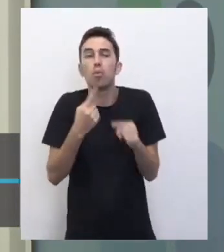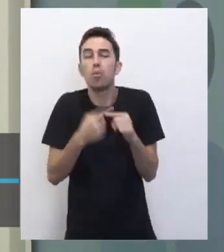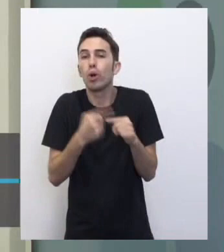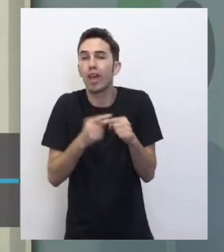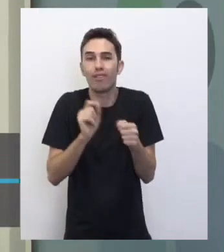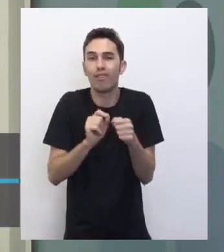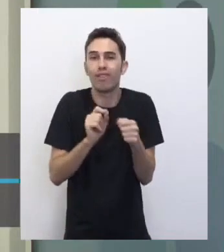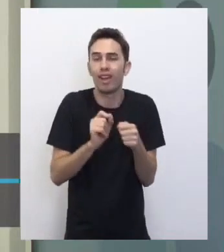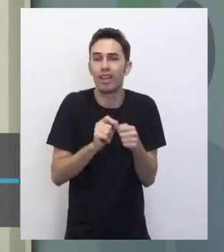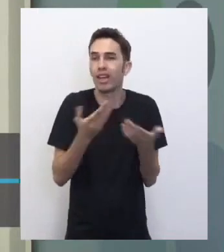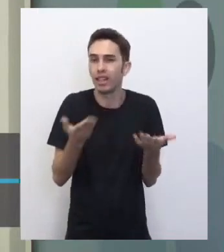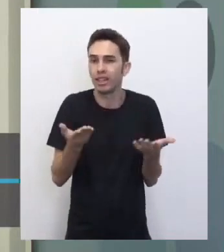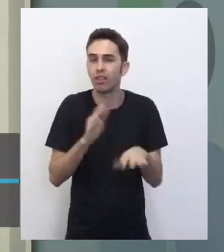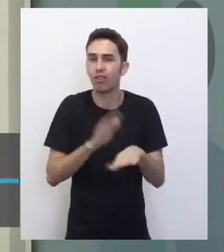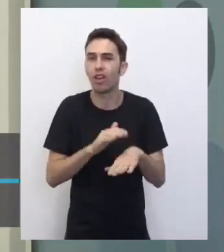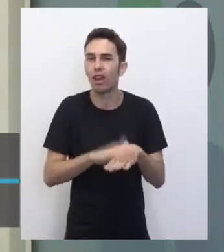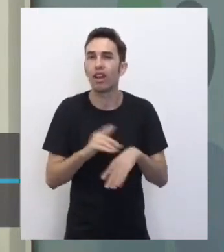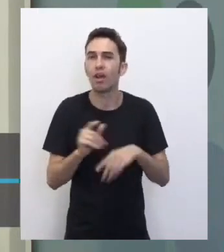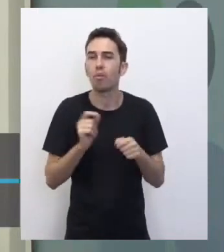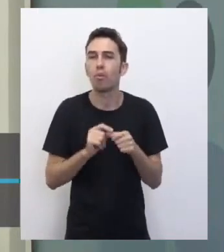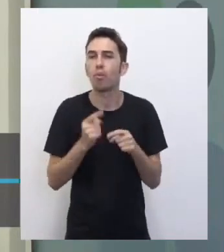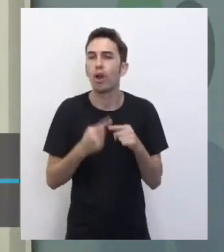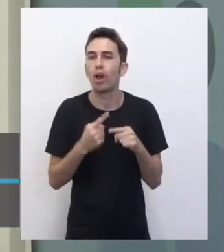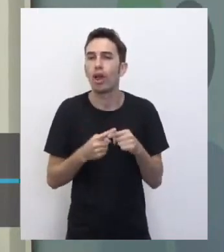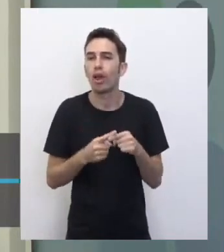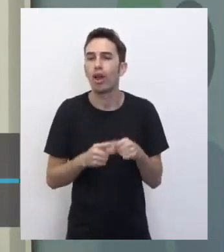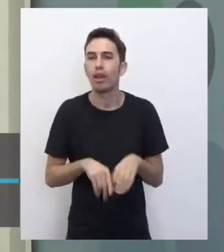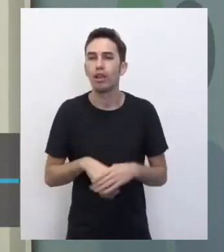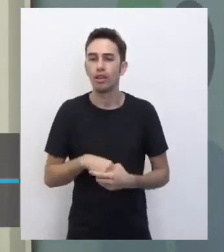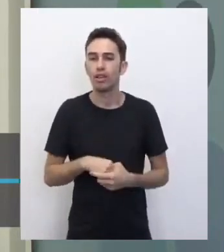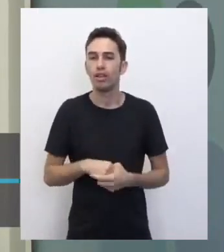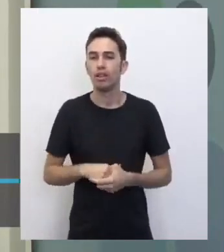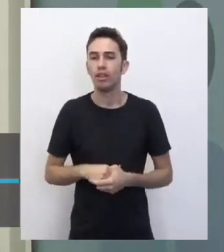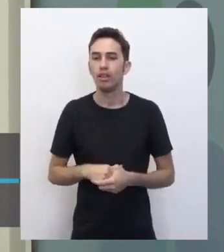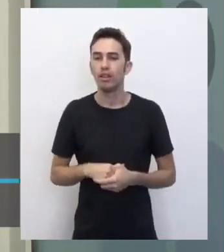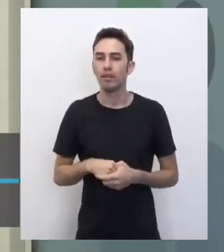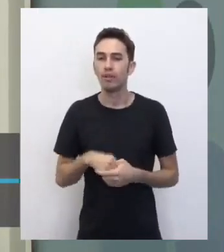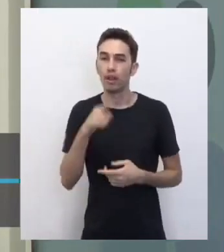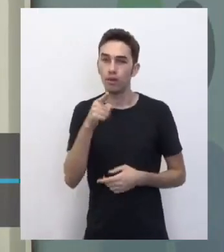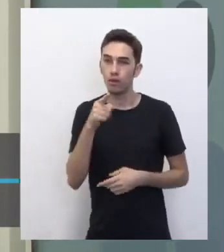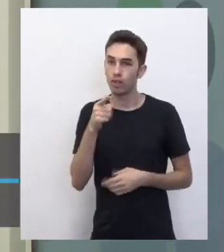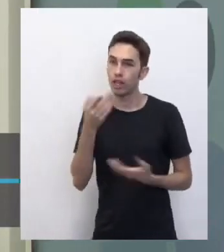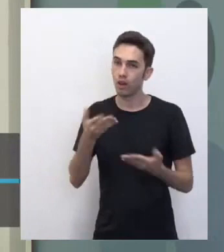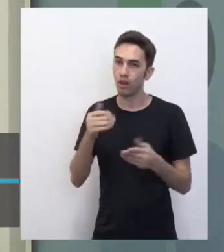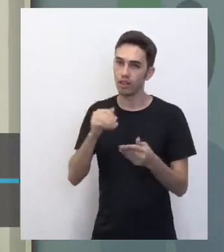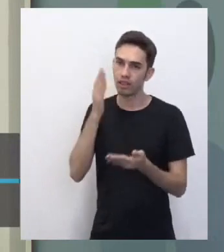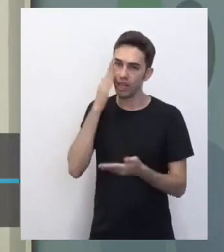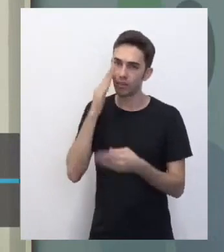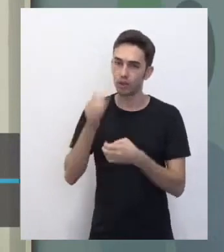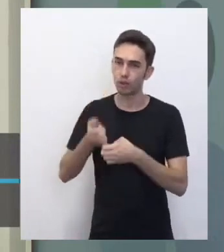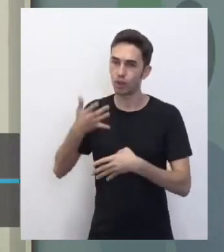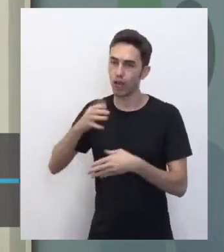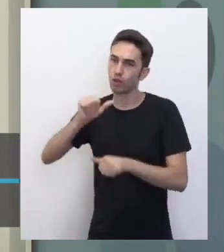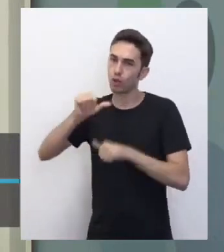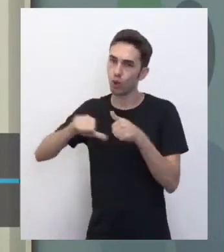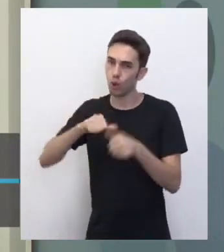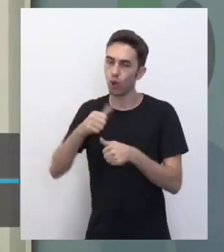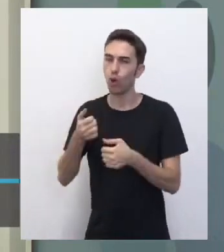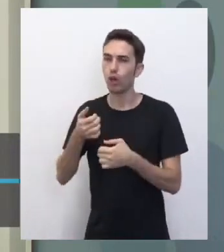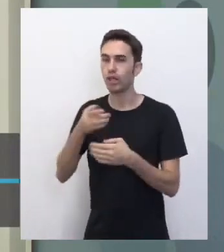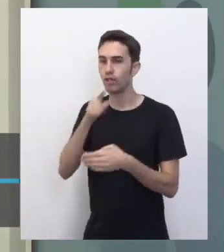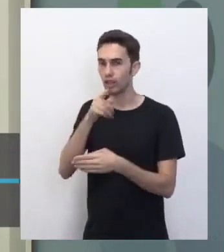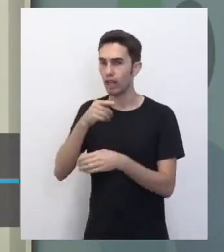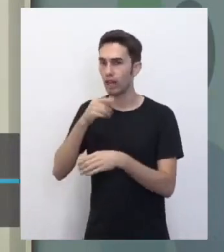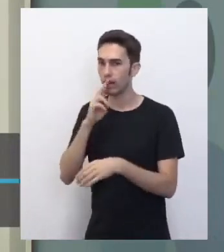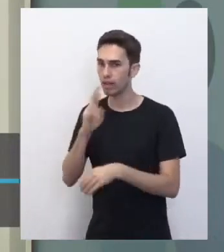fariam? Lembrando que nós estamos num momento diferente no nosso chat, onde você, aluno, responde no chat da sua escola, da sua série, da sua